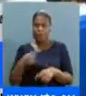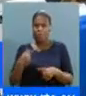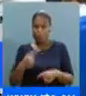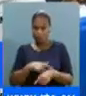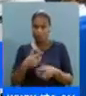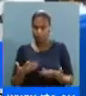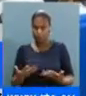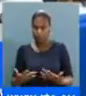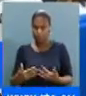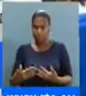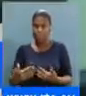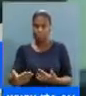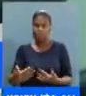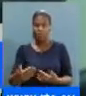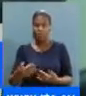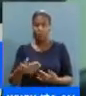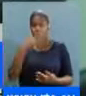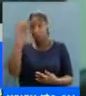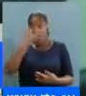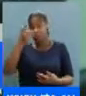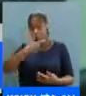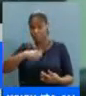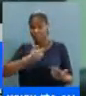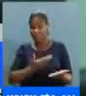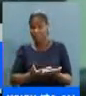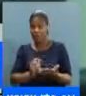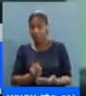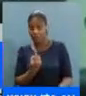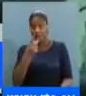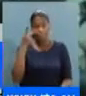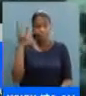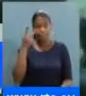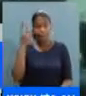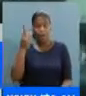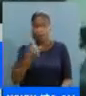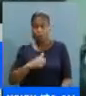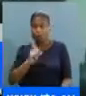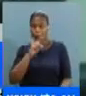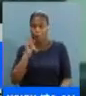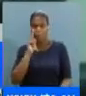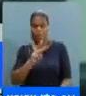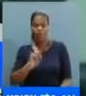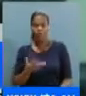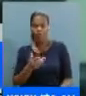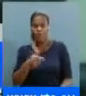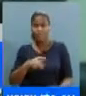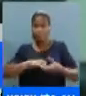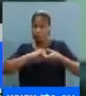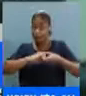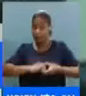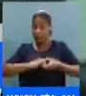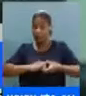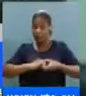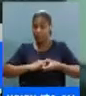correm, nos dias que nos são dados a viver, verificamos o quanto essa